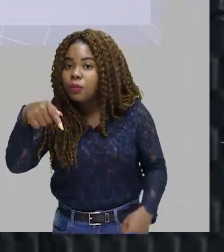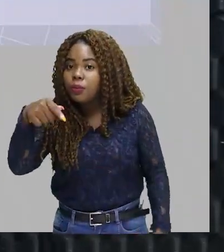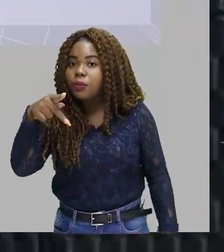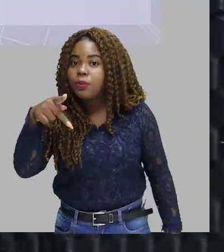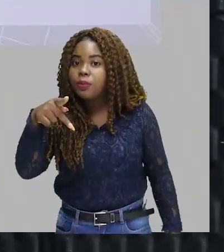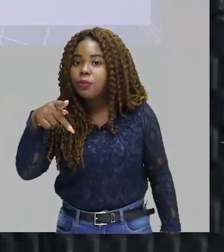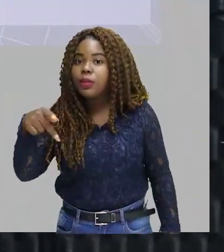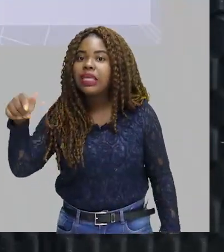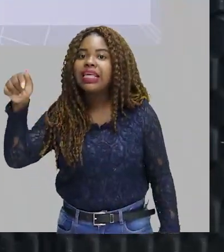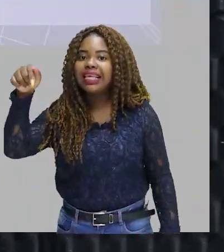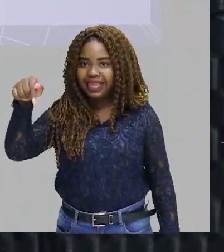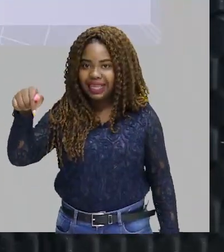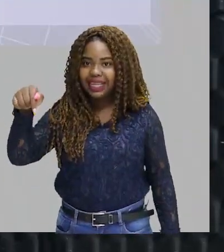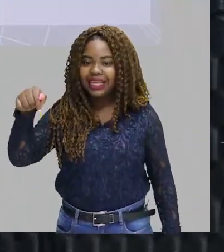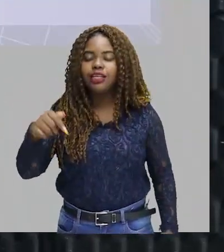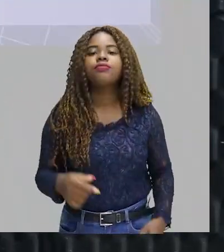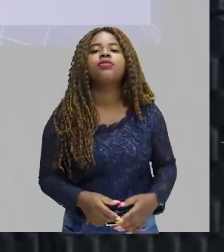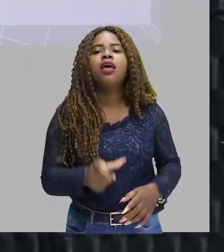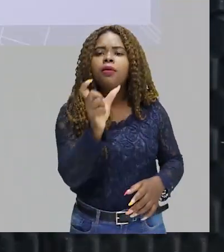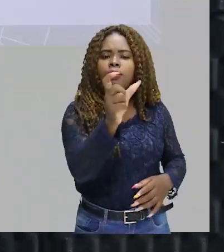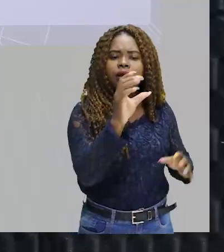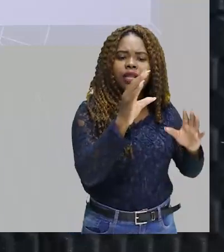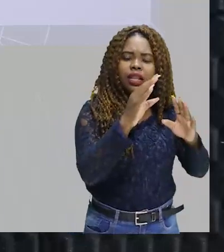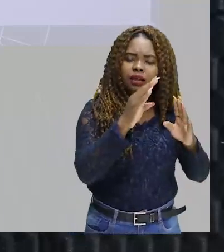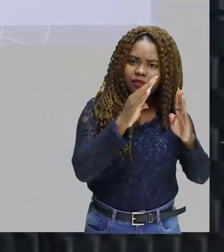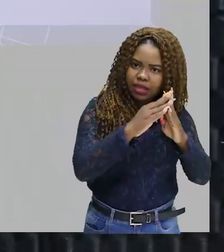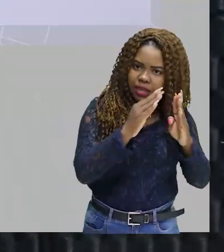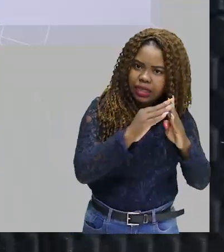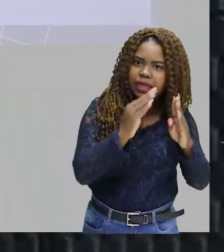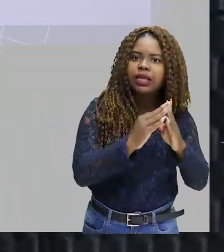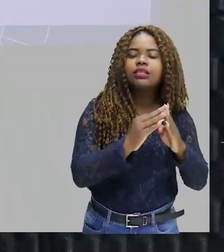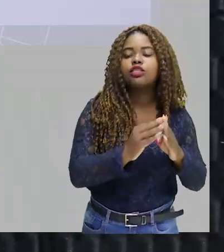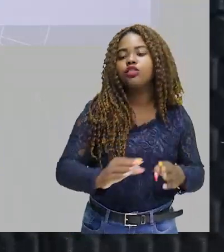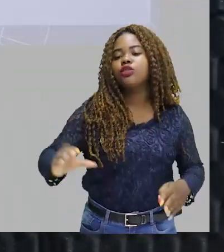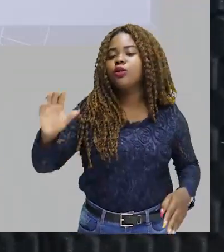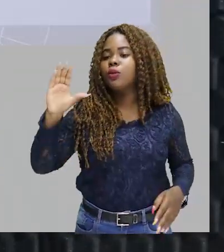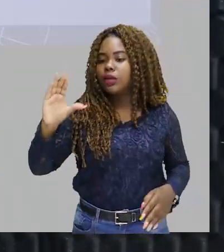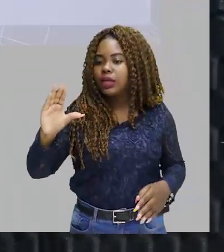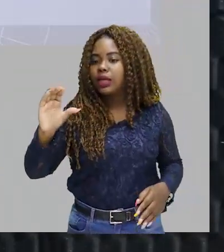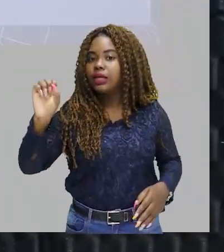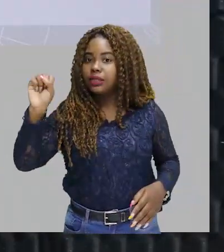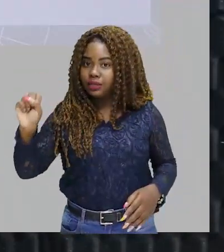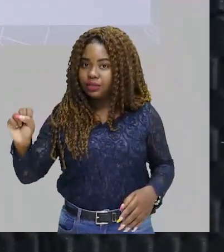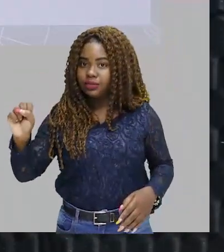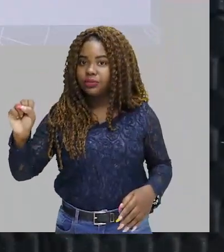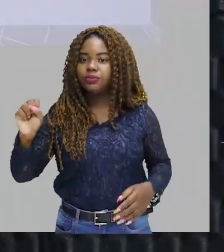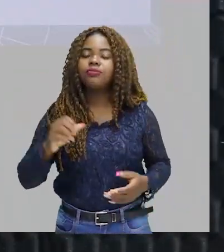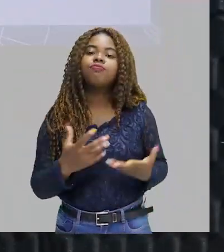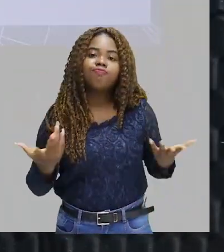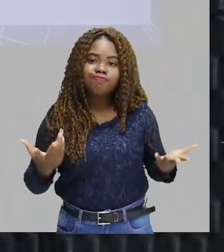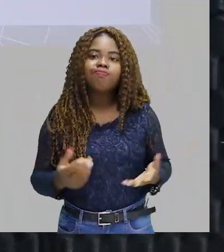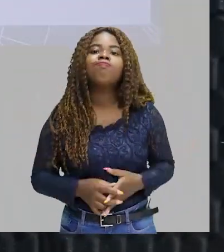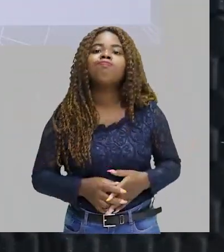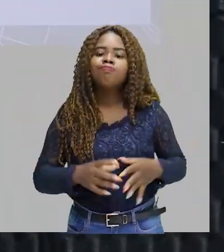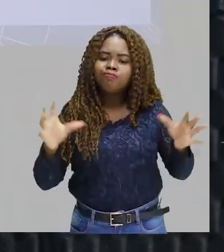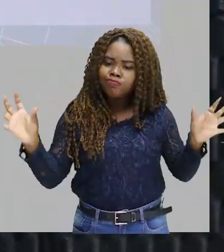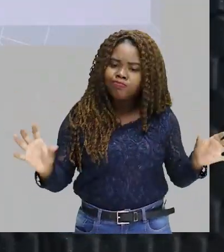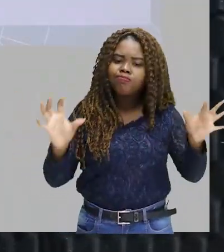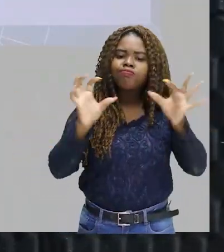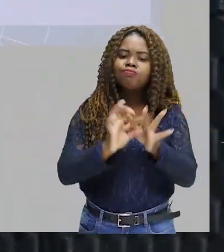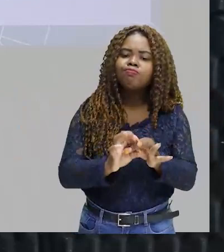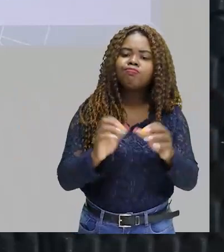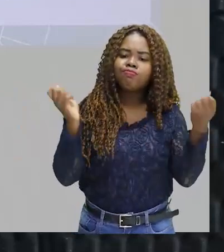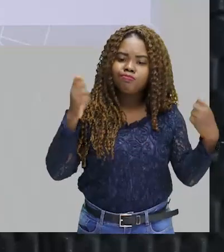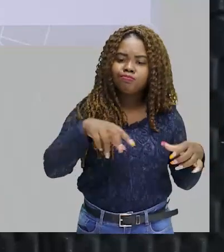toda uma palavra. A palavra casa, coloca apenas o K e o S, e assim por diante, né? Fazendo todas essas combinações que, querendo ou não,